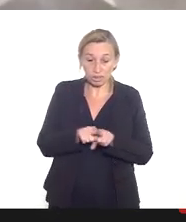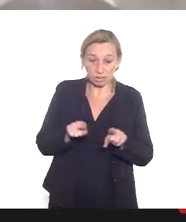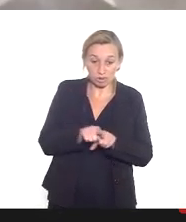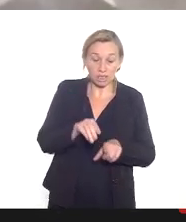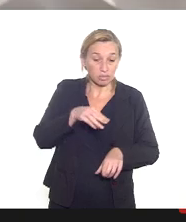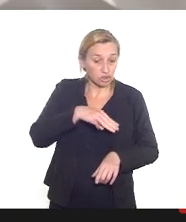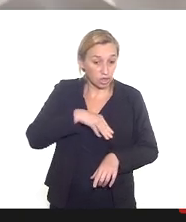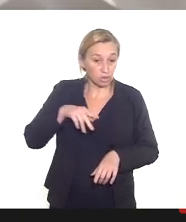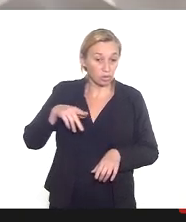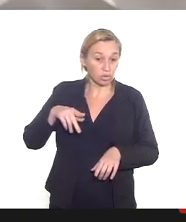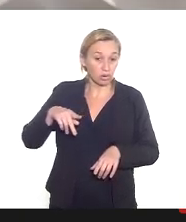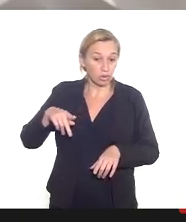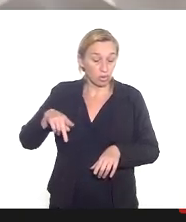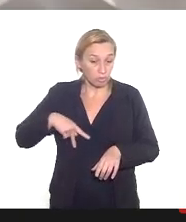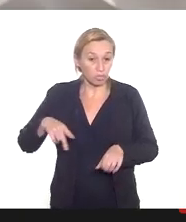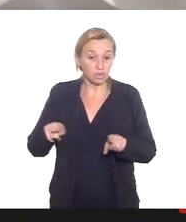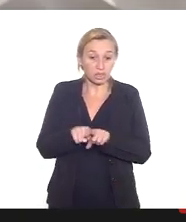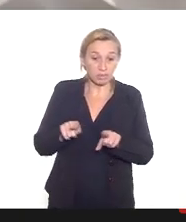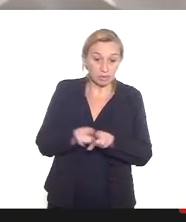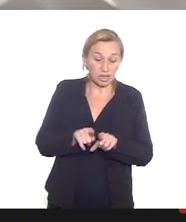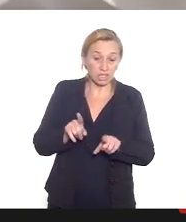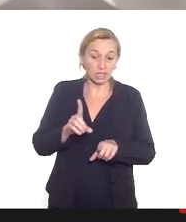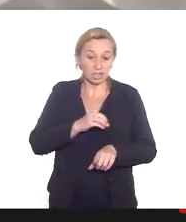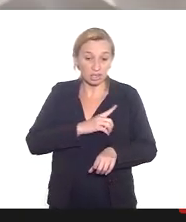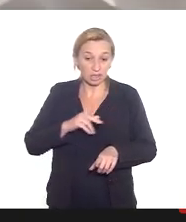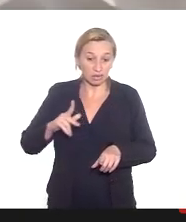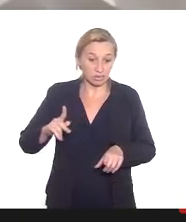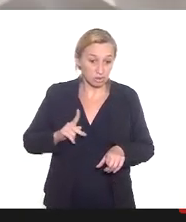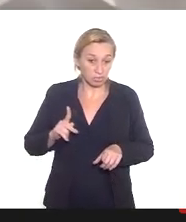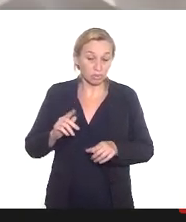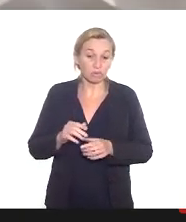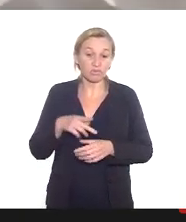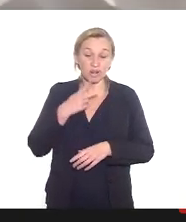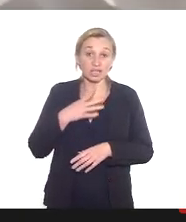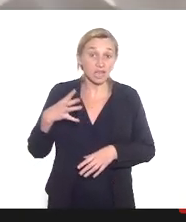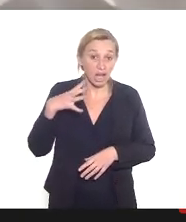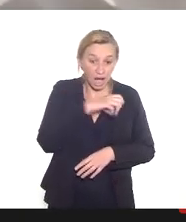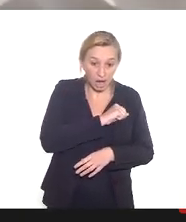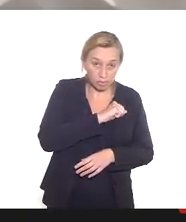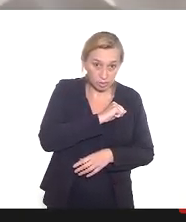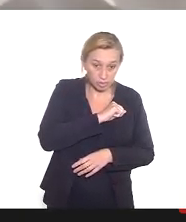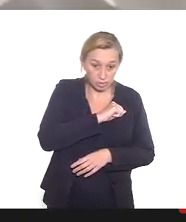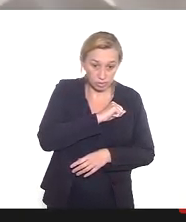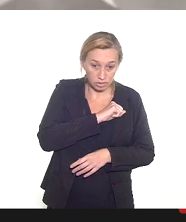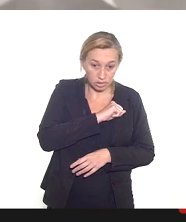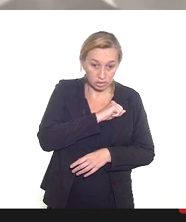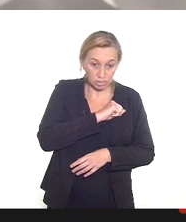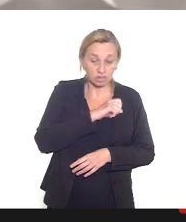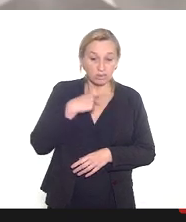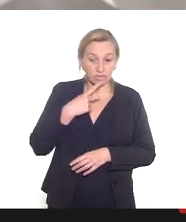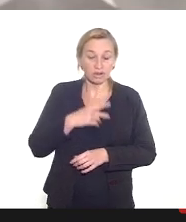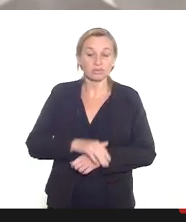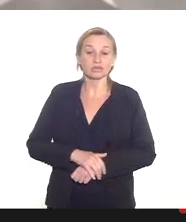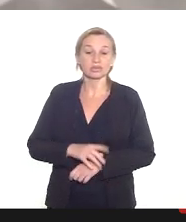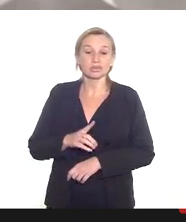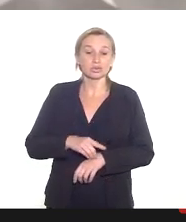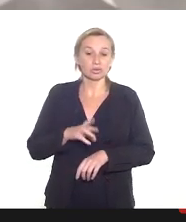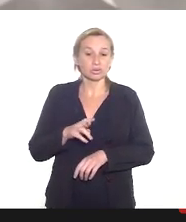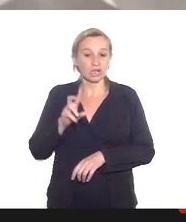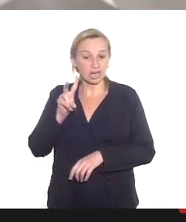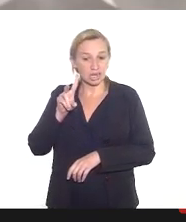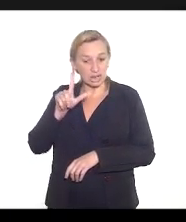público e a doutora Alessandra da Defensoria fiz a sem ainda que rapidamente uma manifestação Doutora